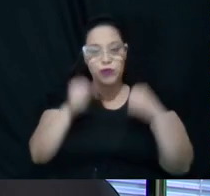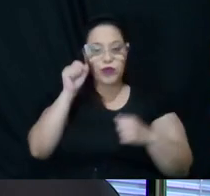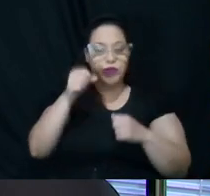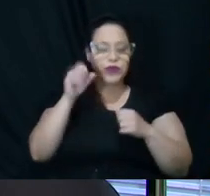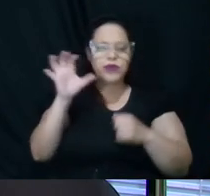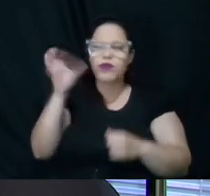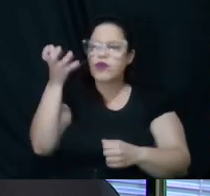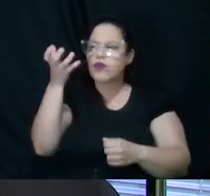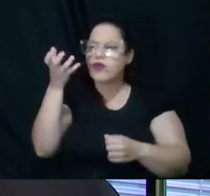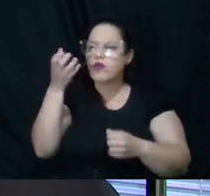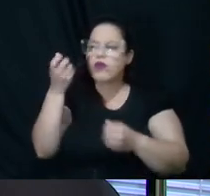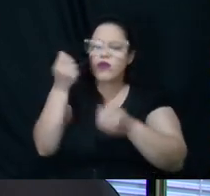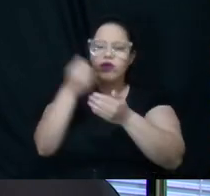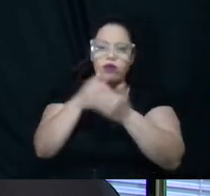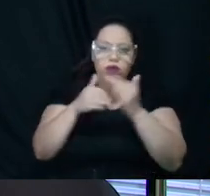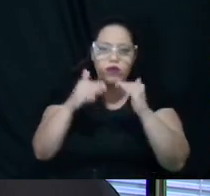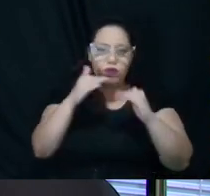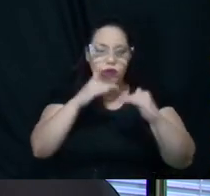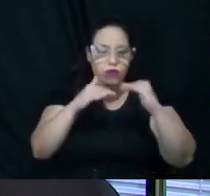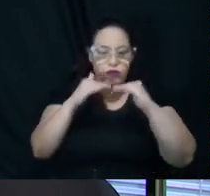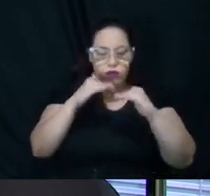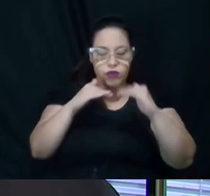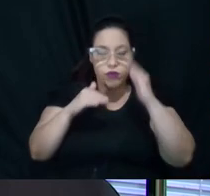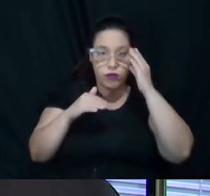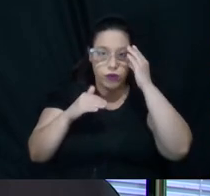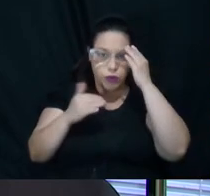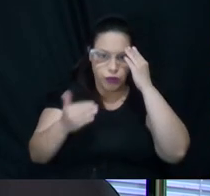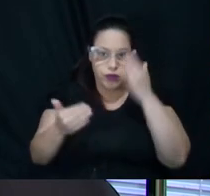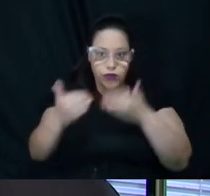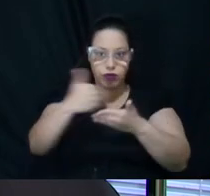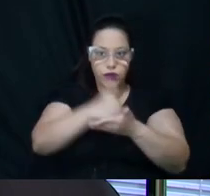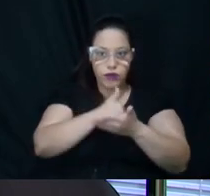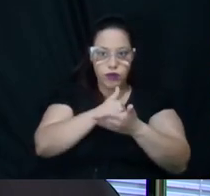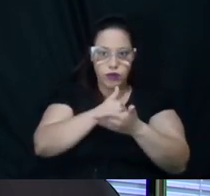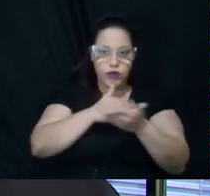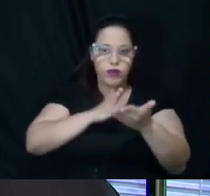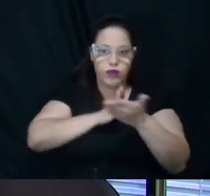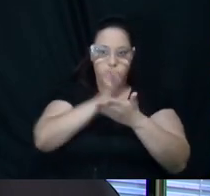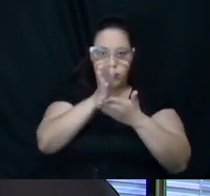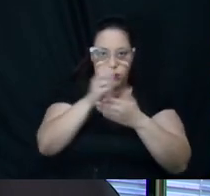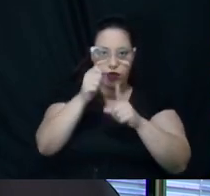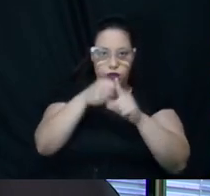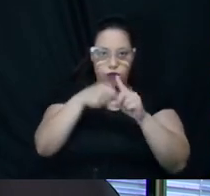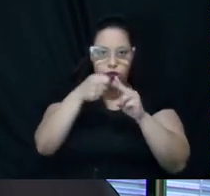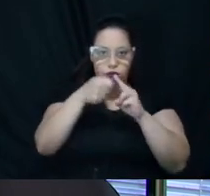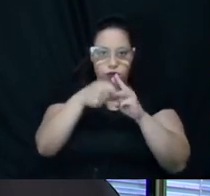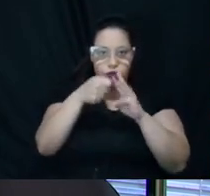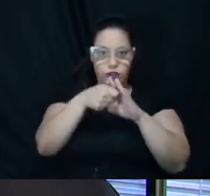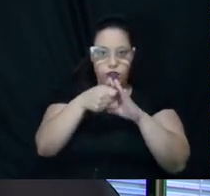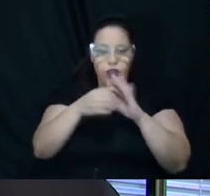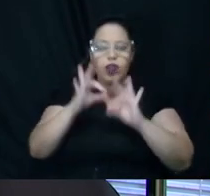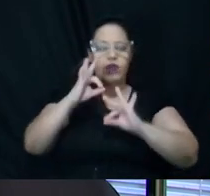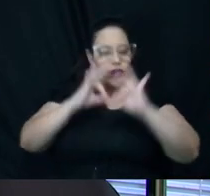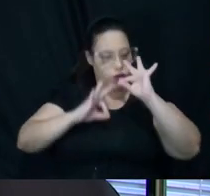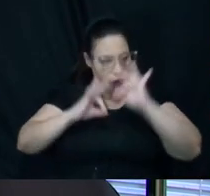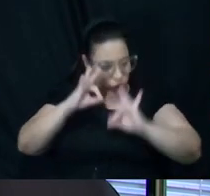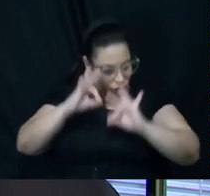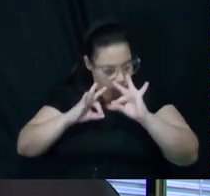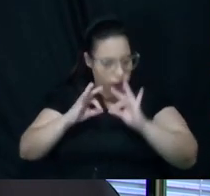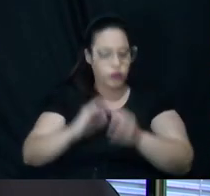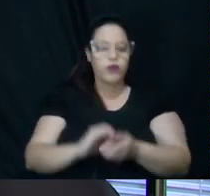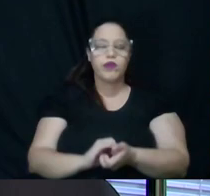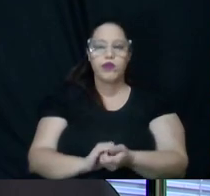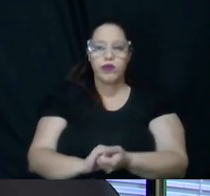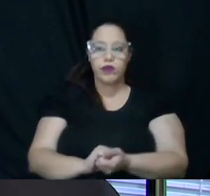o fluxo de caixa de quanto entra no mês e de quanto vai sair no mês. Você consegue ter esse controle, né? Consegue ter um controle. E eu acredito